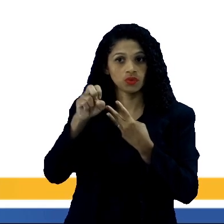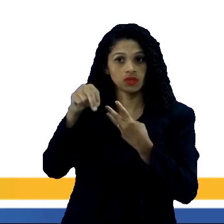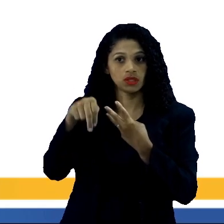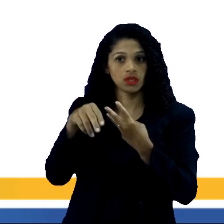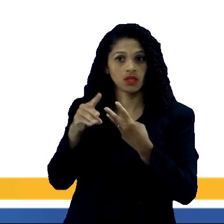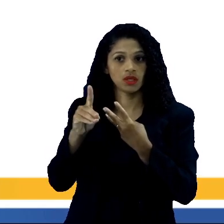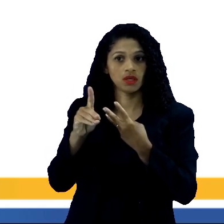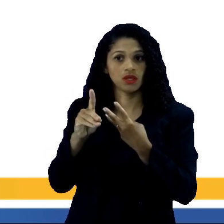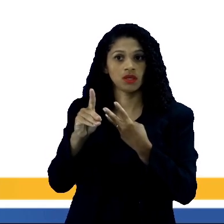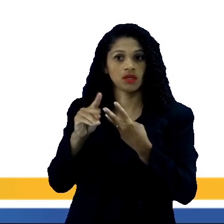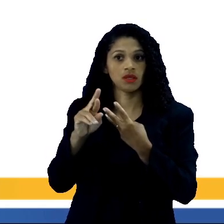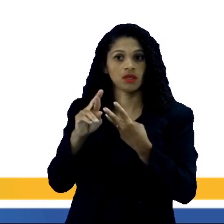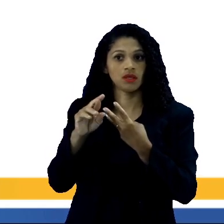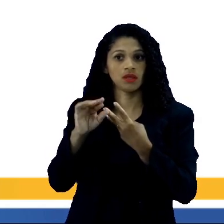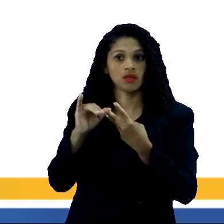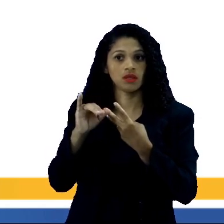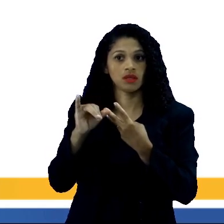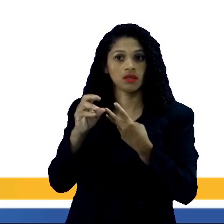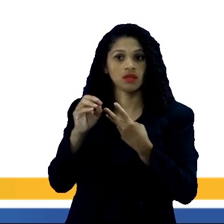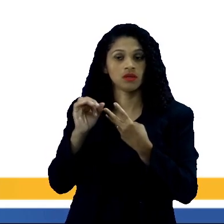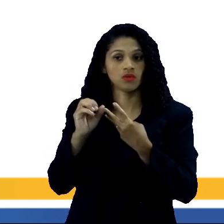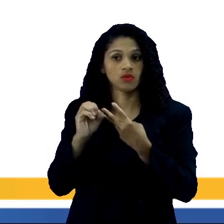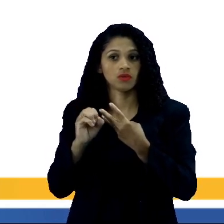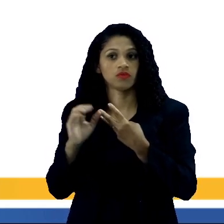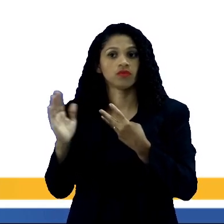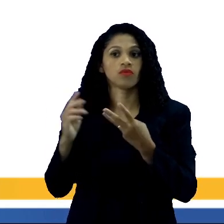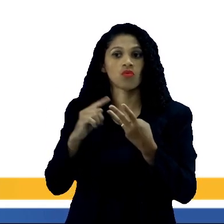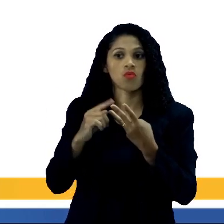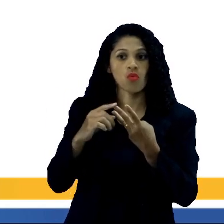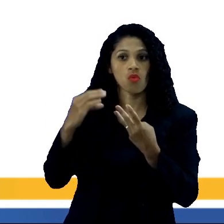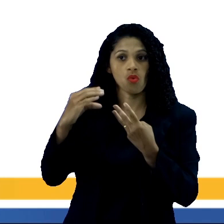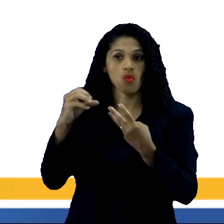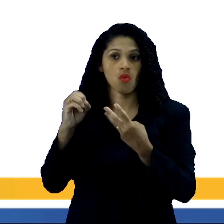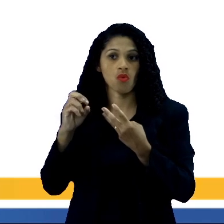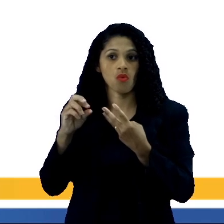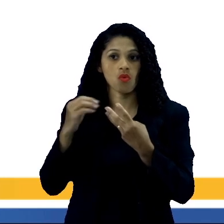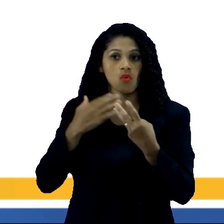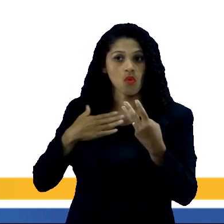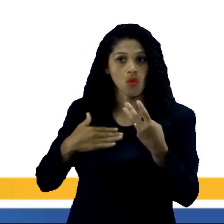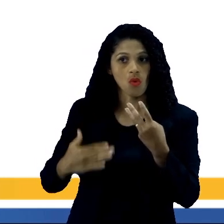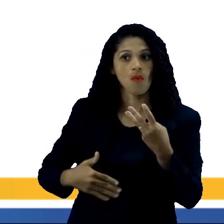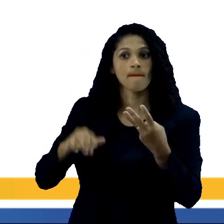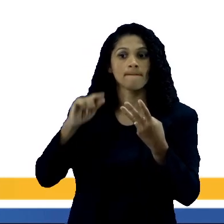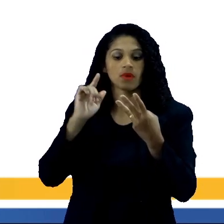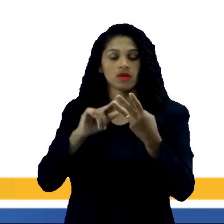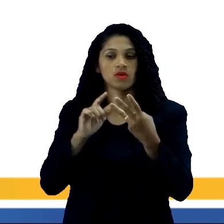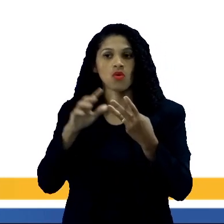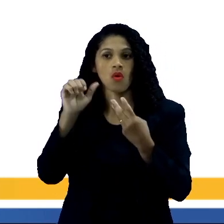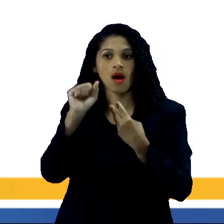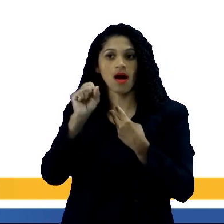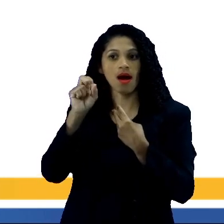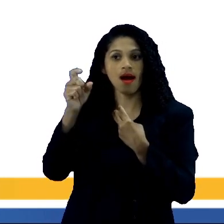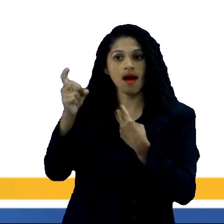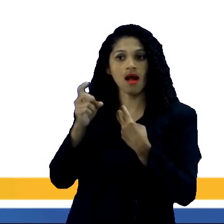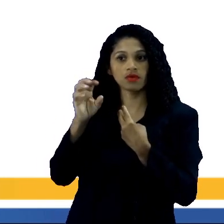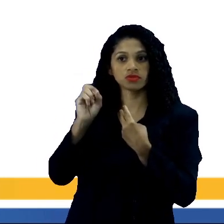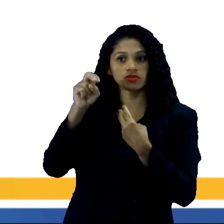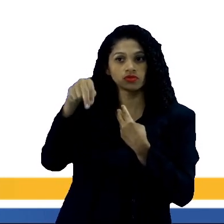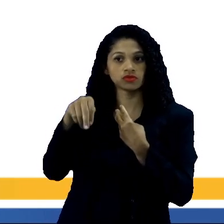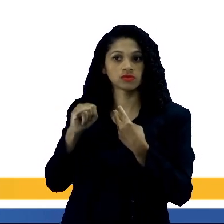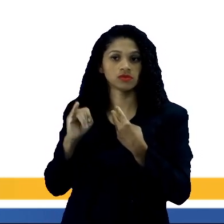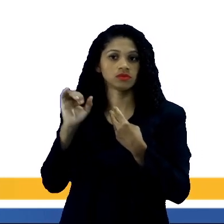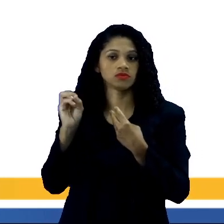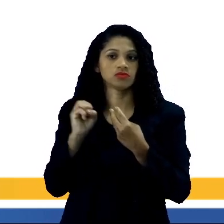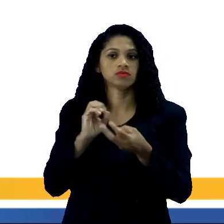seria o resto dele, que pode estar ou não coberto por essa bainha de mielina. Então, qual seria a direção do impulso nervoso? Vem